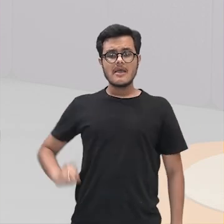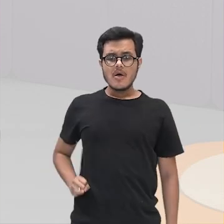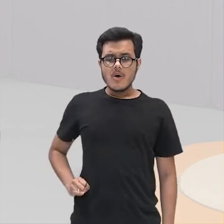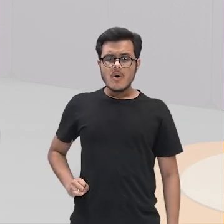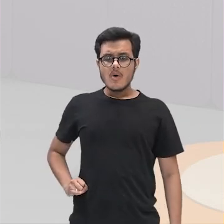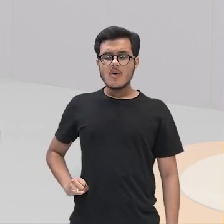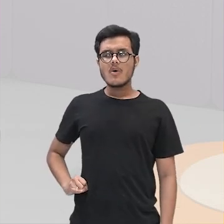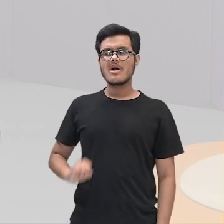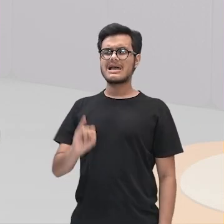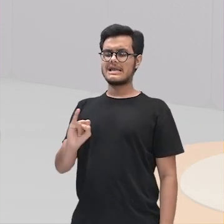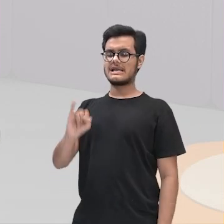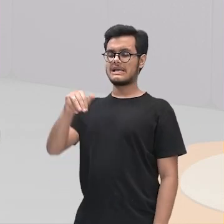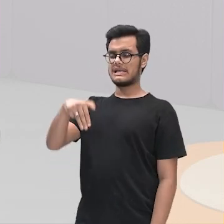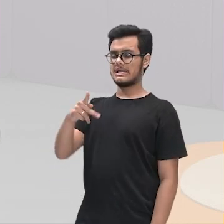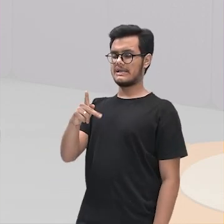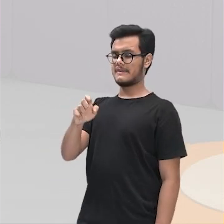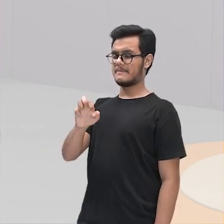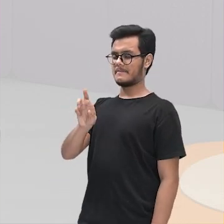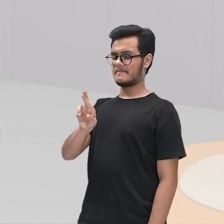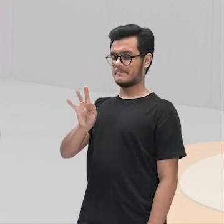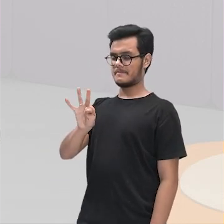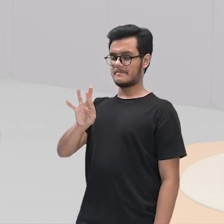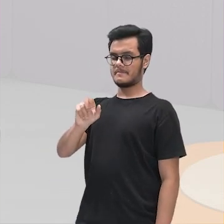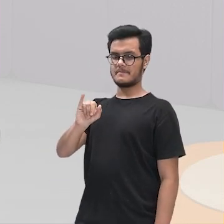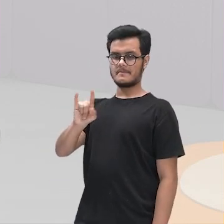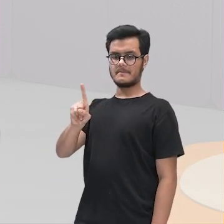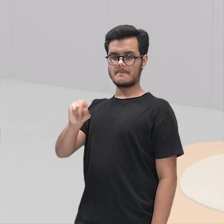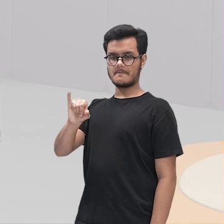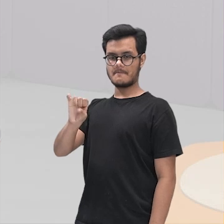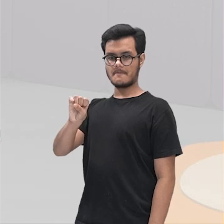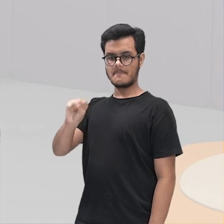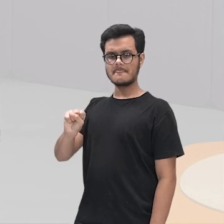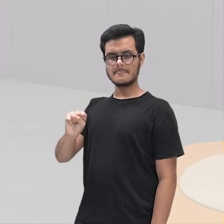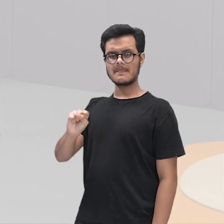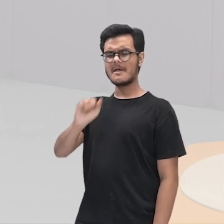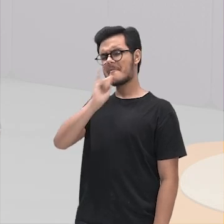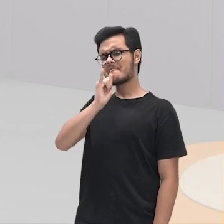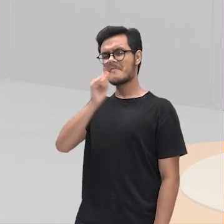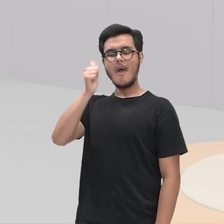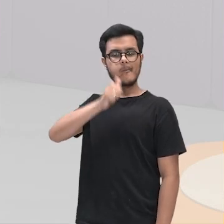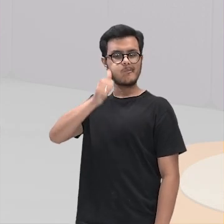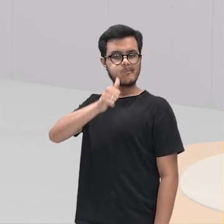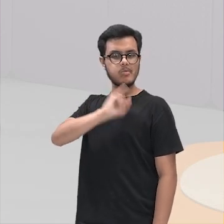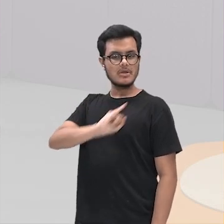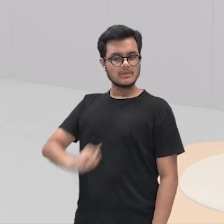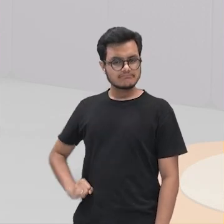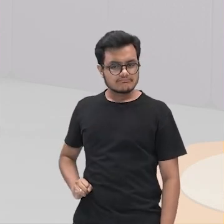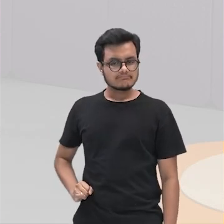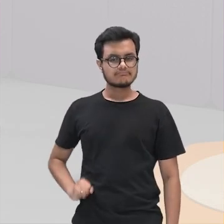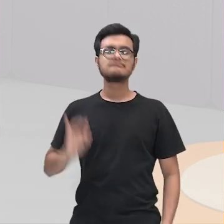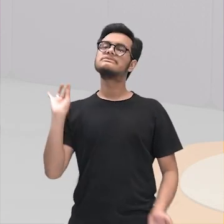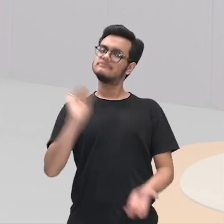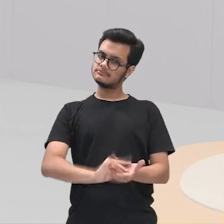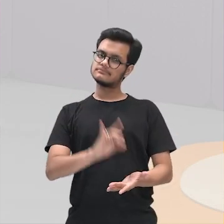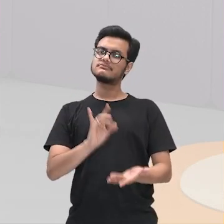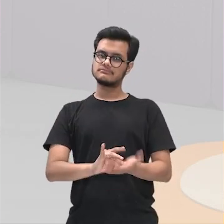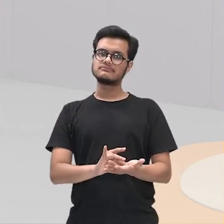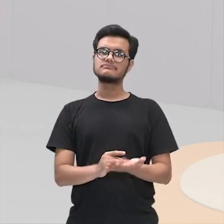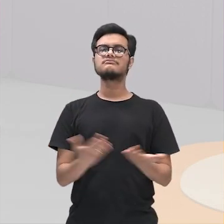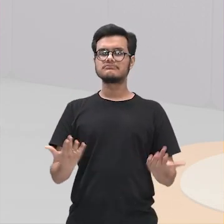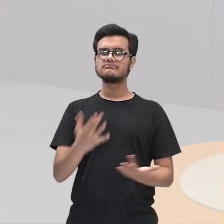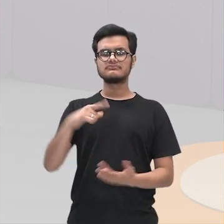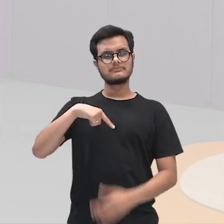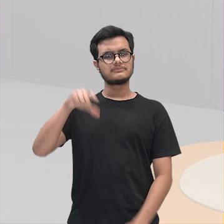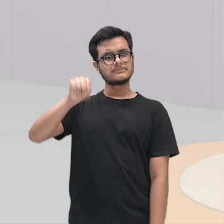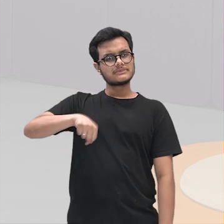Isso mesmo, a gente vai ver que dentro da sociedade do Império Bizantino, algumas mulheres ali, imperatrizes,